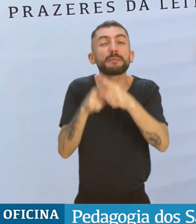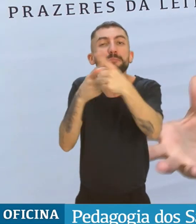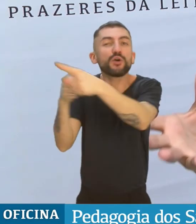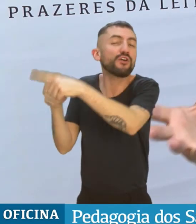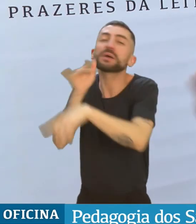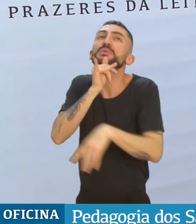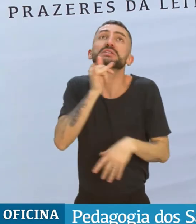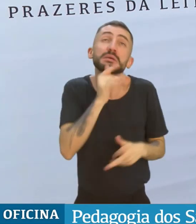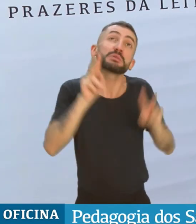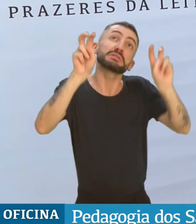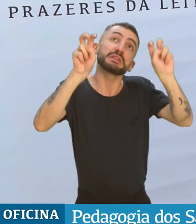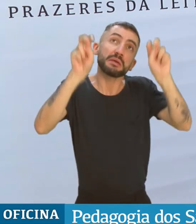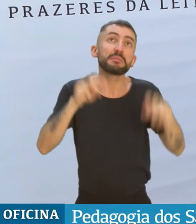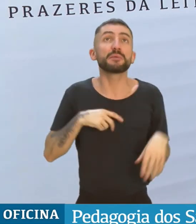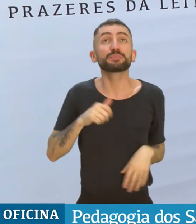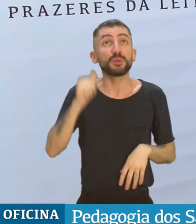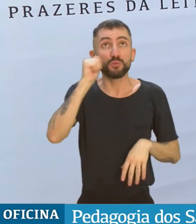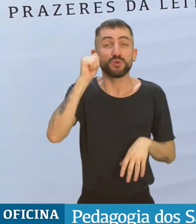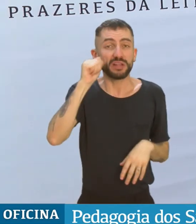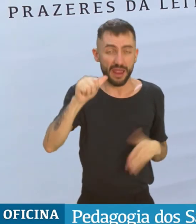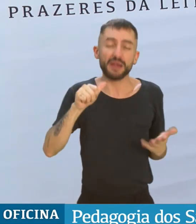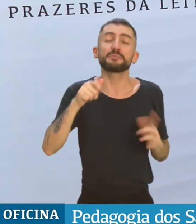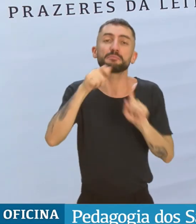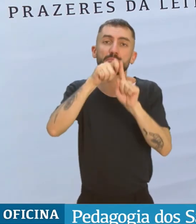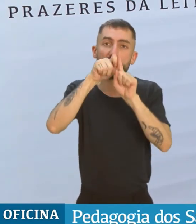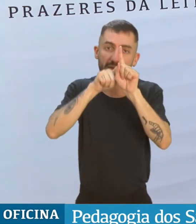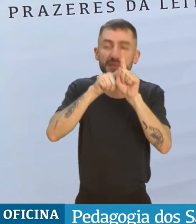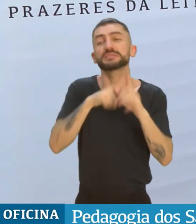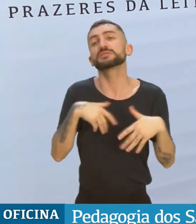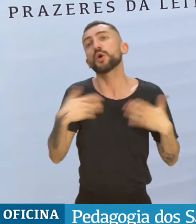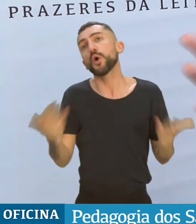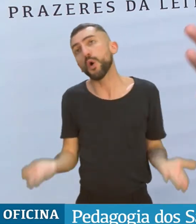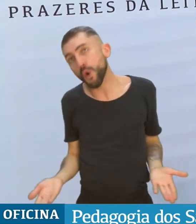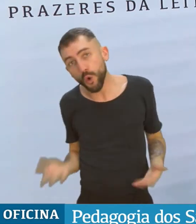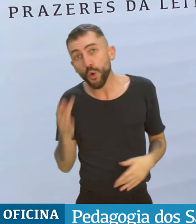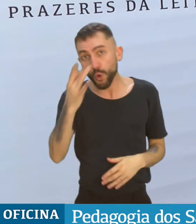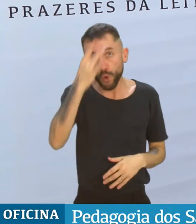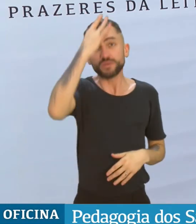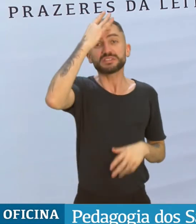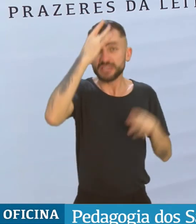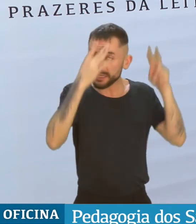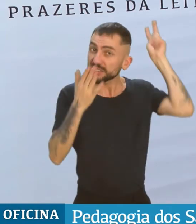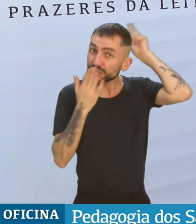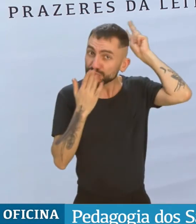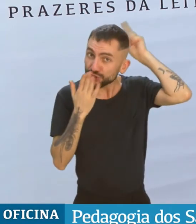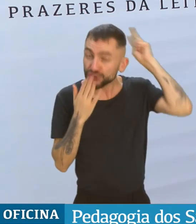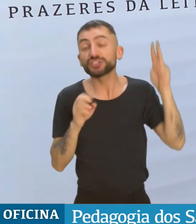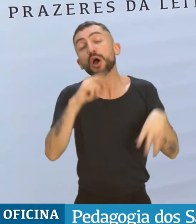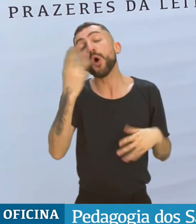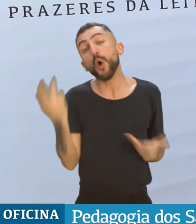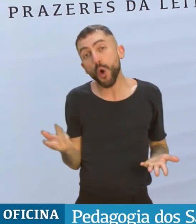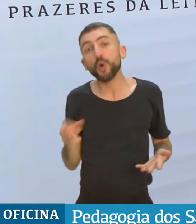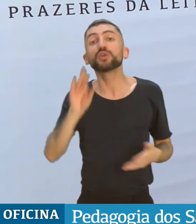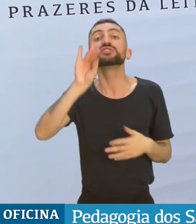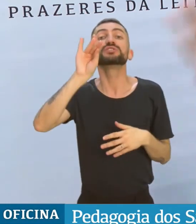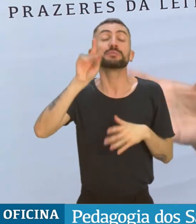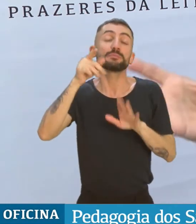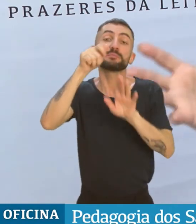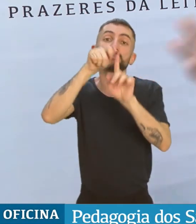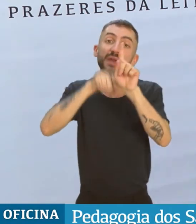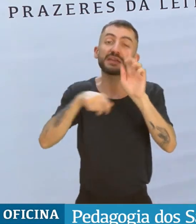Mês da Mulher, Consciência e Resistência Indígena, Mês do Trabalho, Mês da Mulher